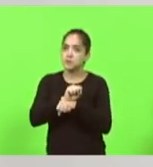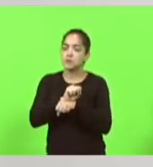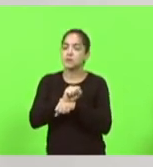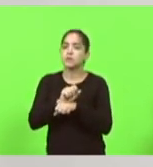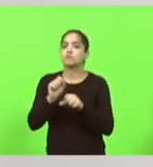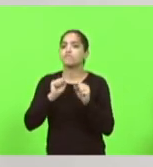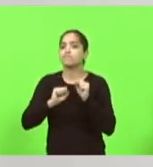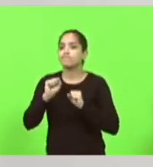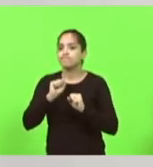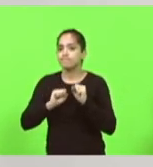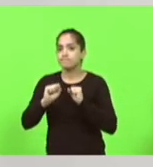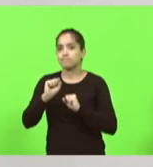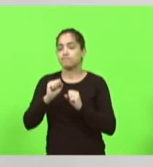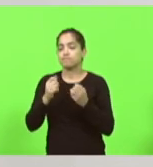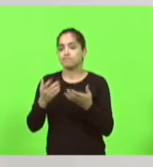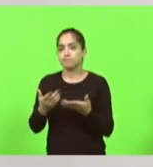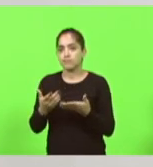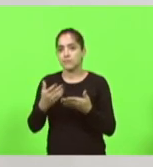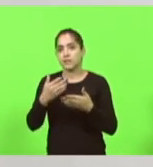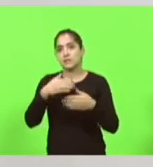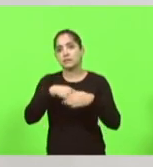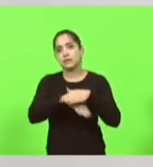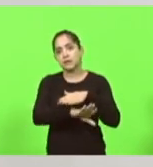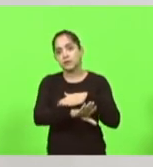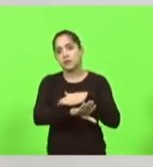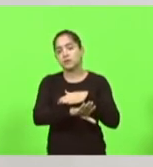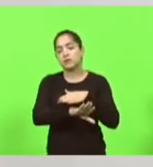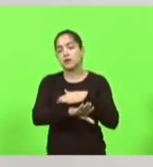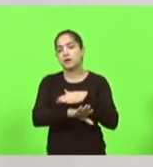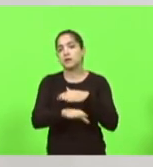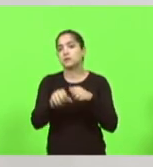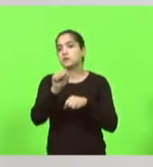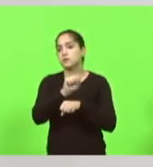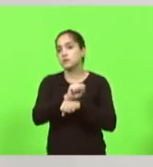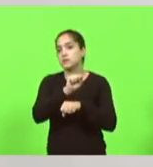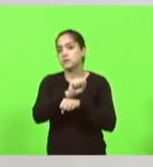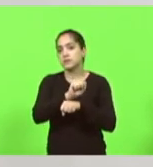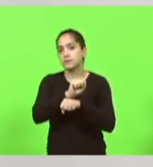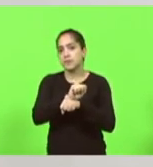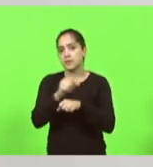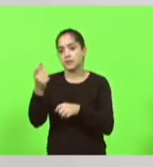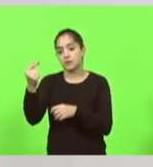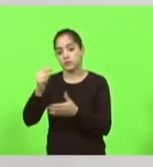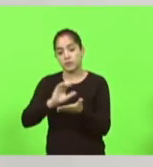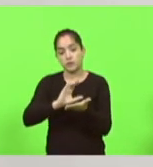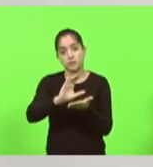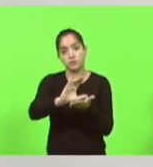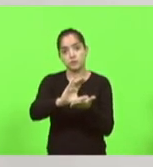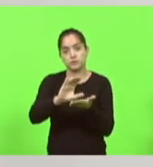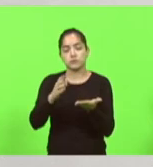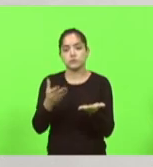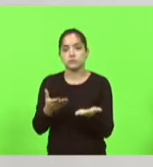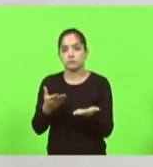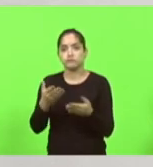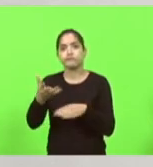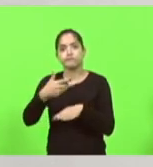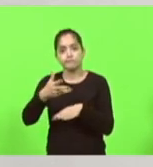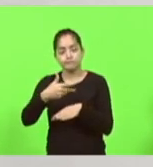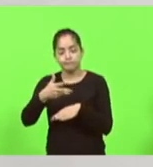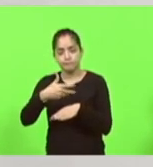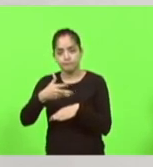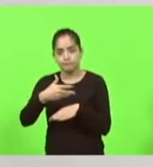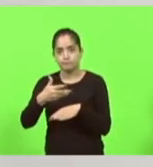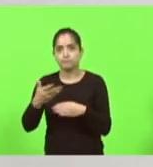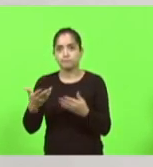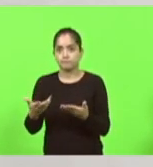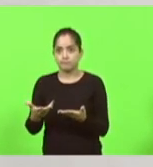esse projeto, está ali engalhado, esperando, está tudo pronto, esperando esse recurso ser aportado. Então, eu espero que seja dado celeridade a esse